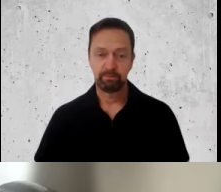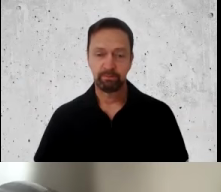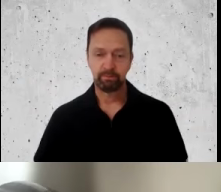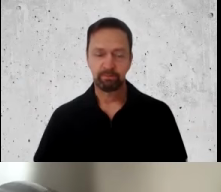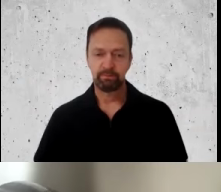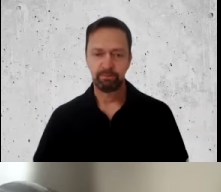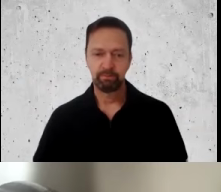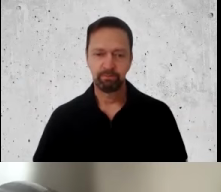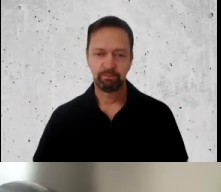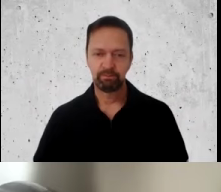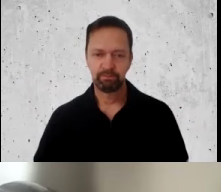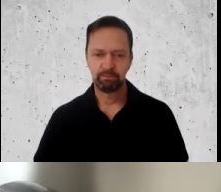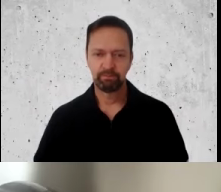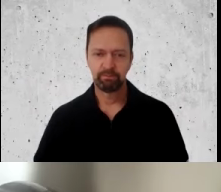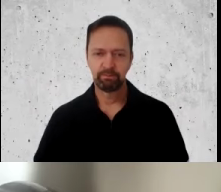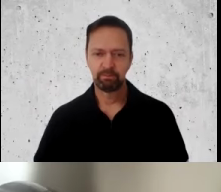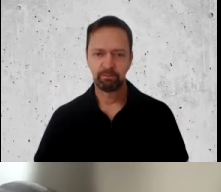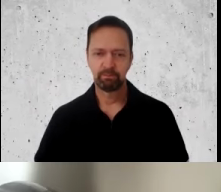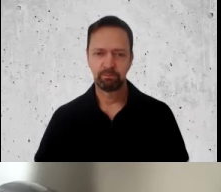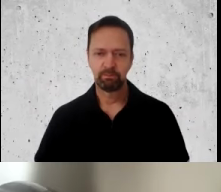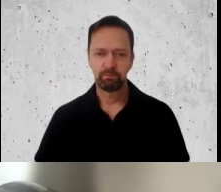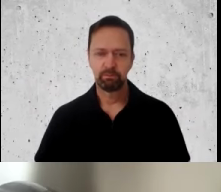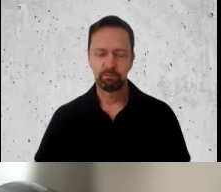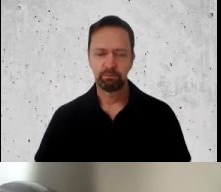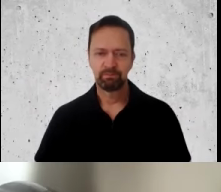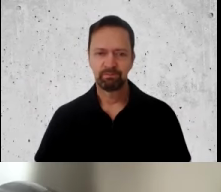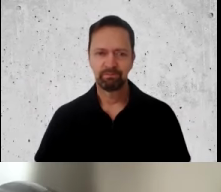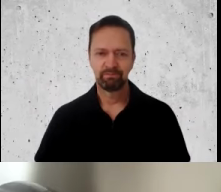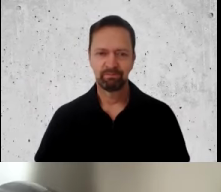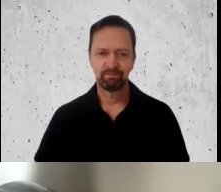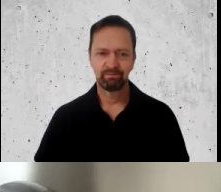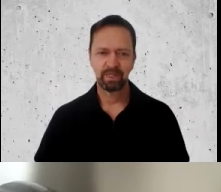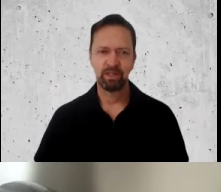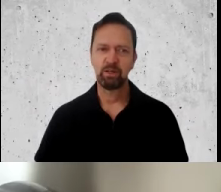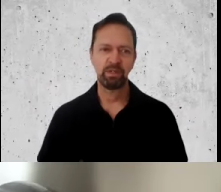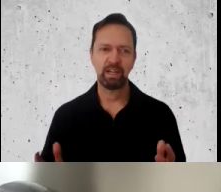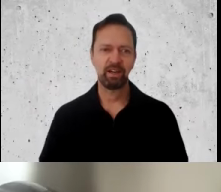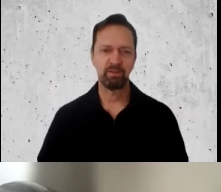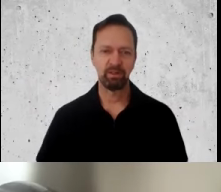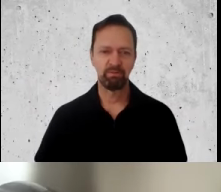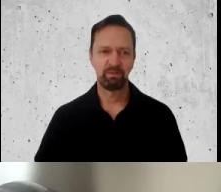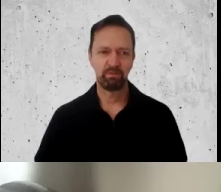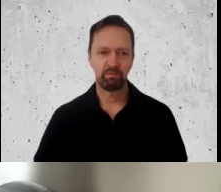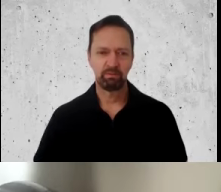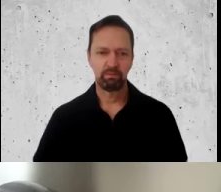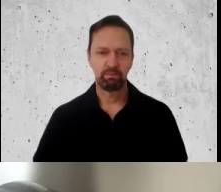Sem problema, professor. Não estava preparada para abrir a câmera, não. Não precisa pegar a